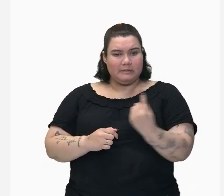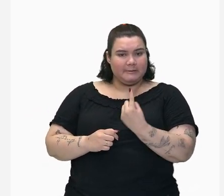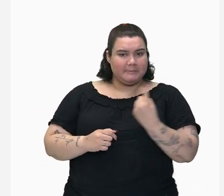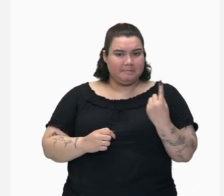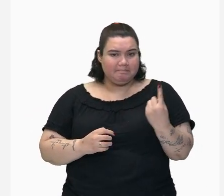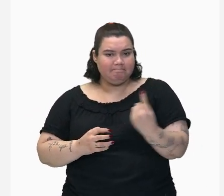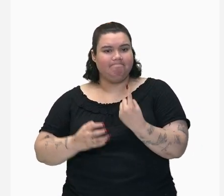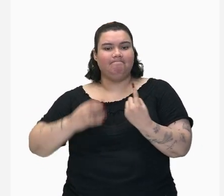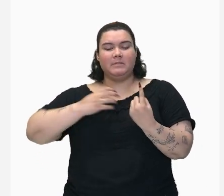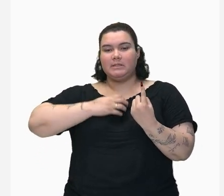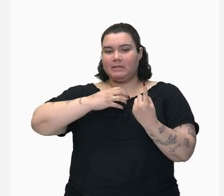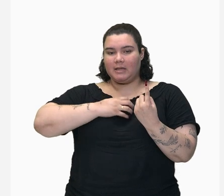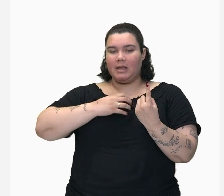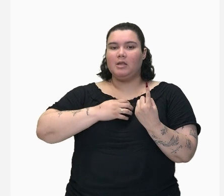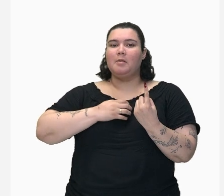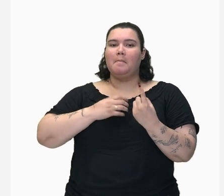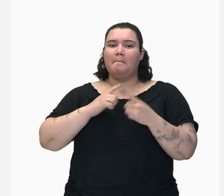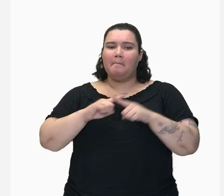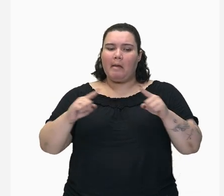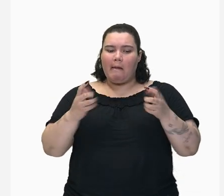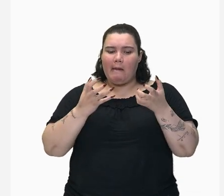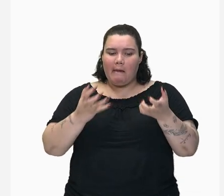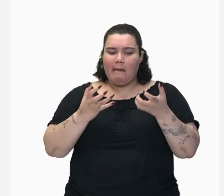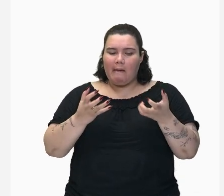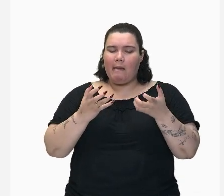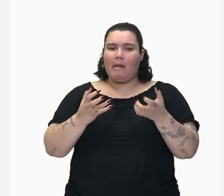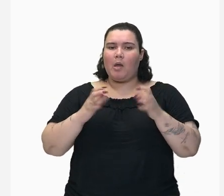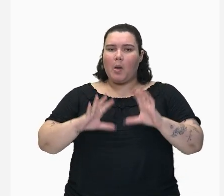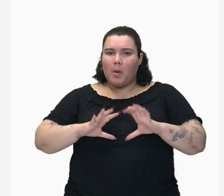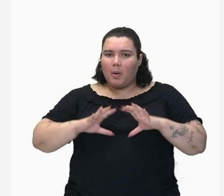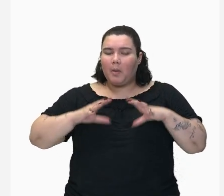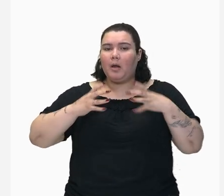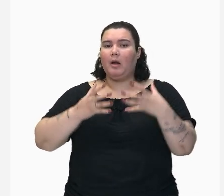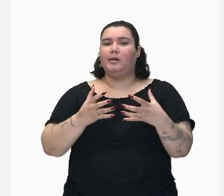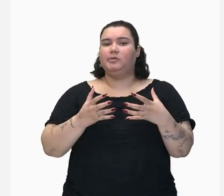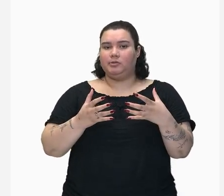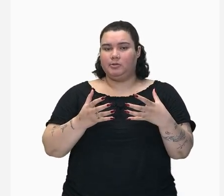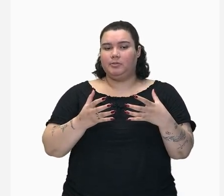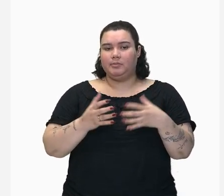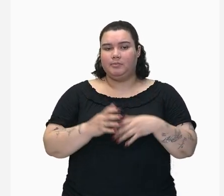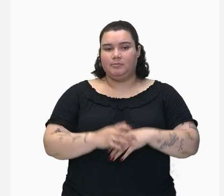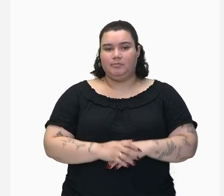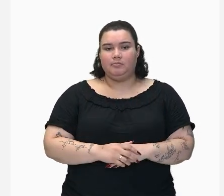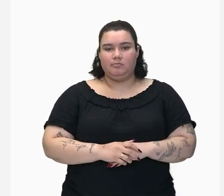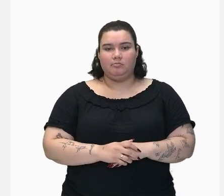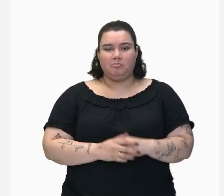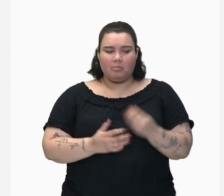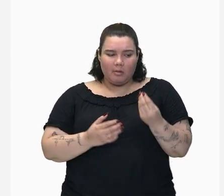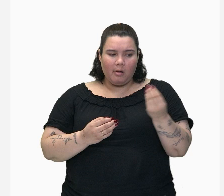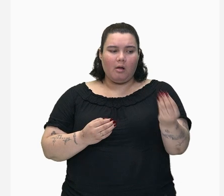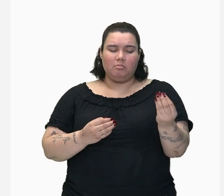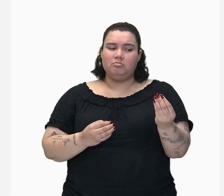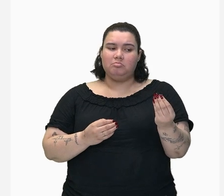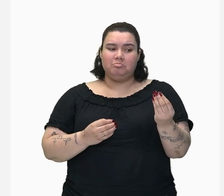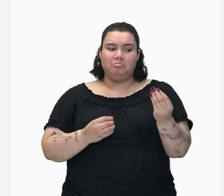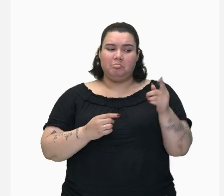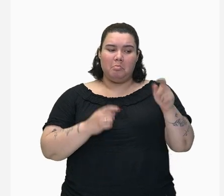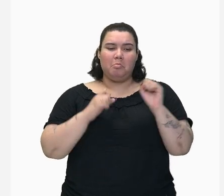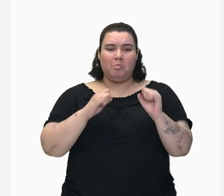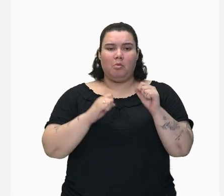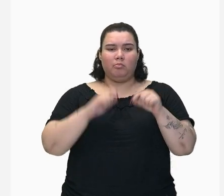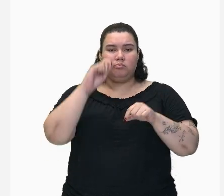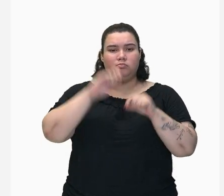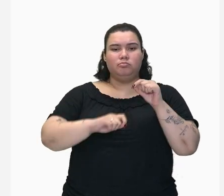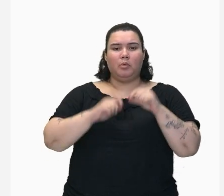entre feras, sente inevitável necessidade de também ser fera. Toma um fósforo, acende